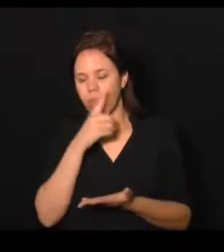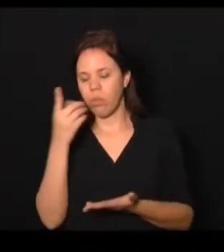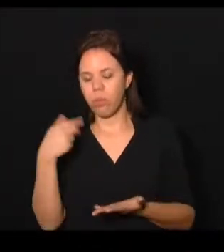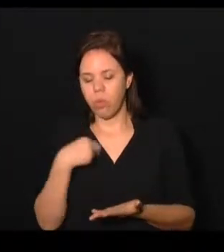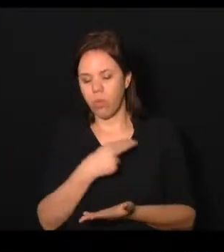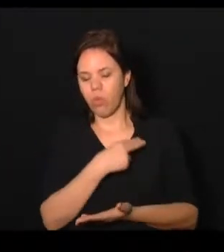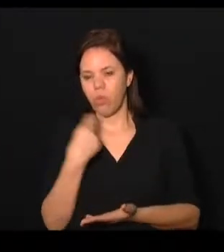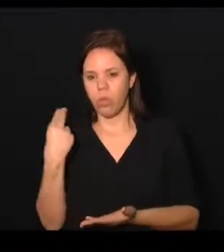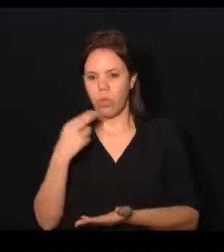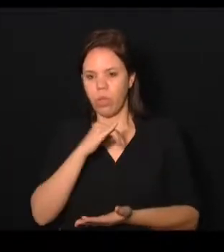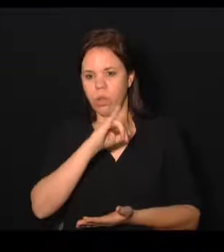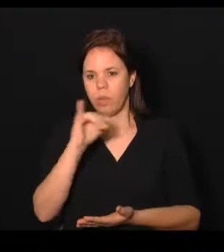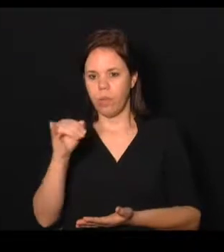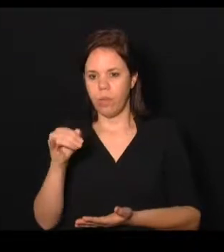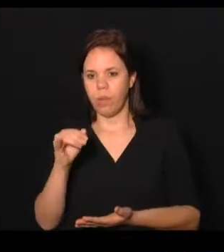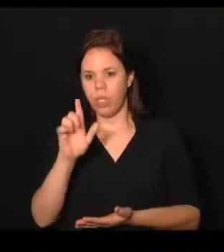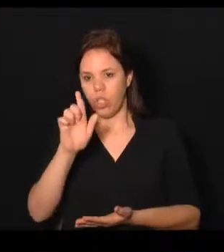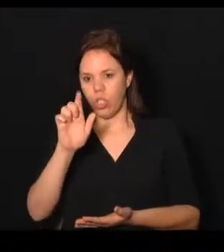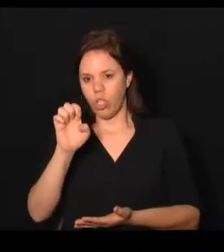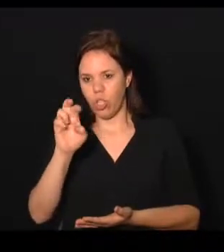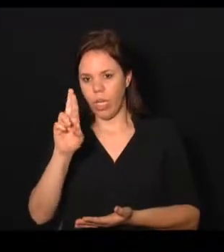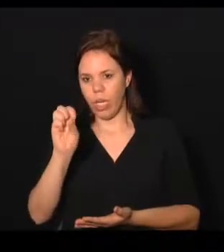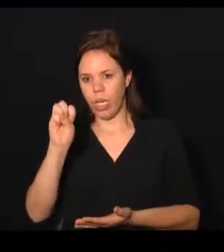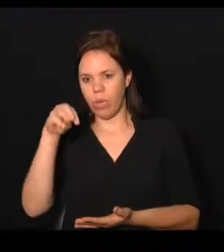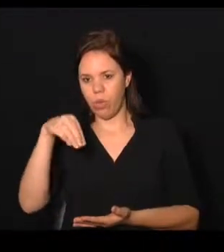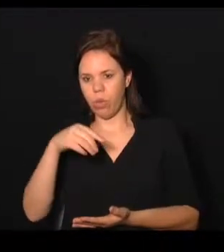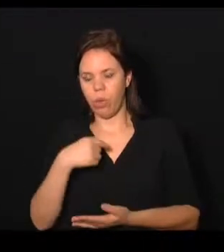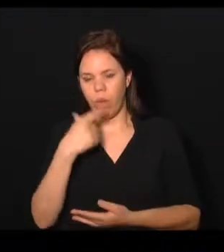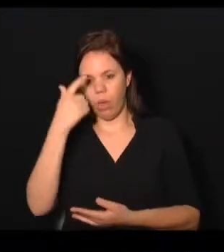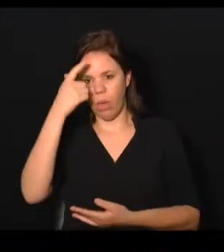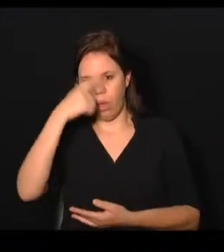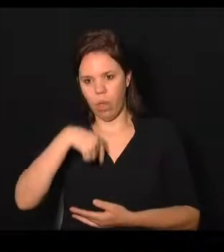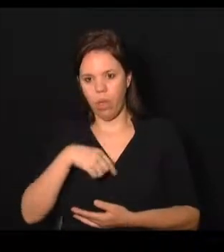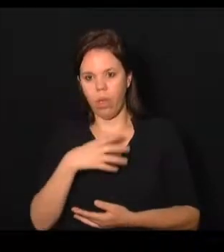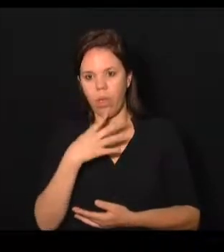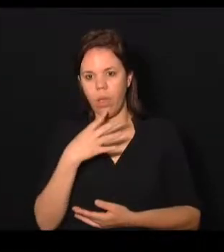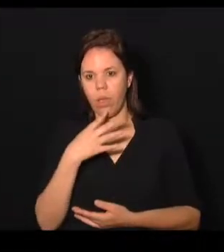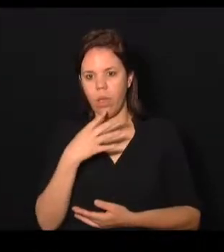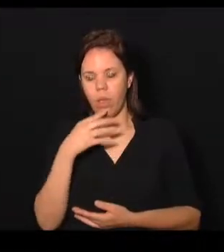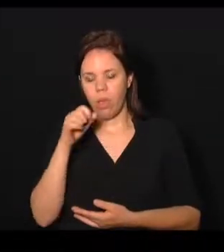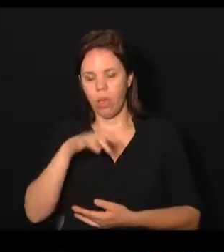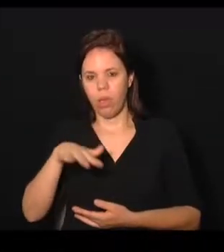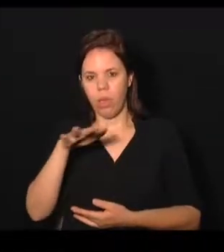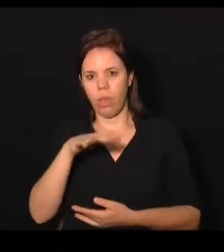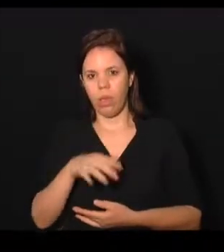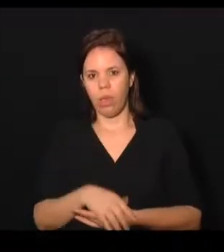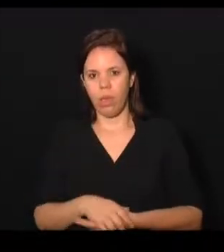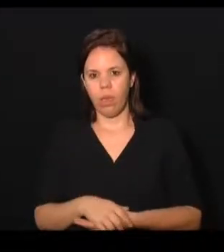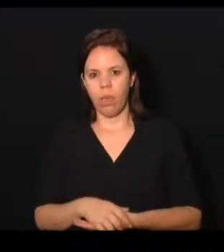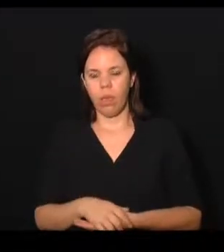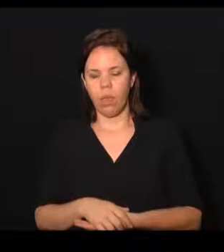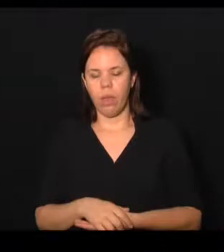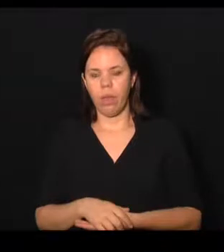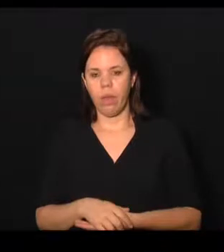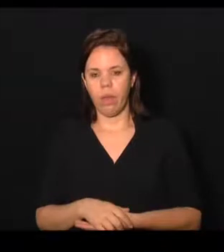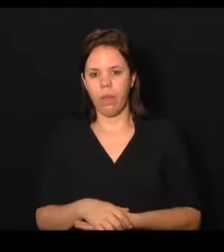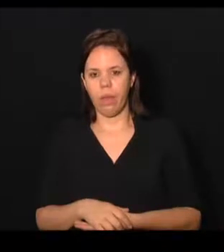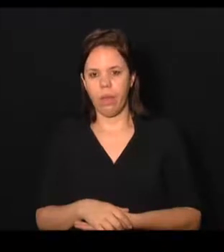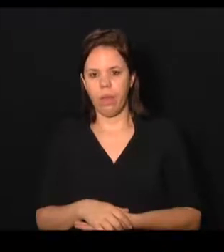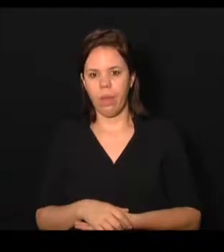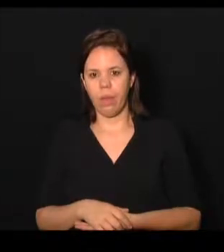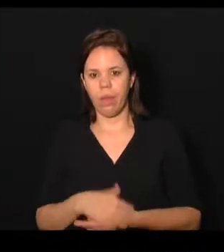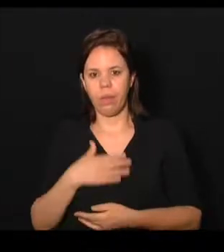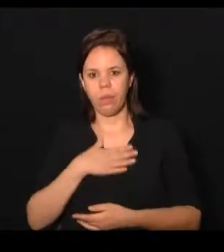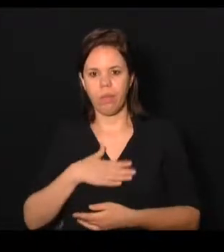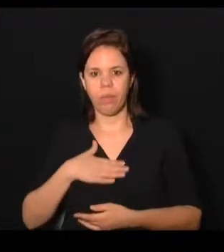nome é Gerson Alves, eu sou conhecido por peregrino aqui na região e estou muito